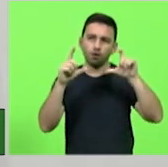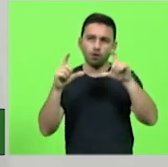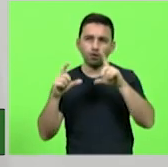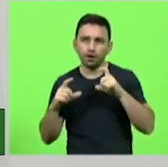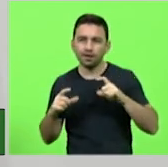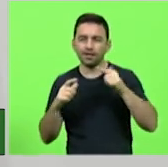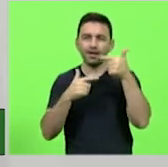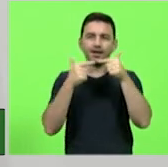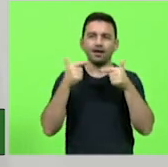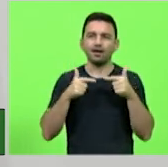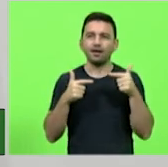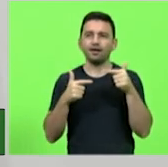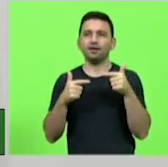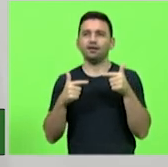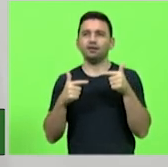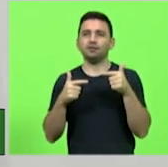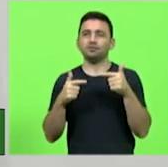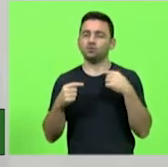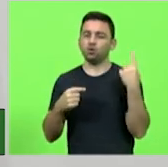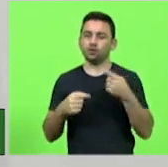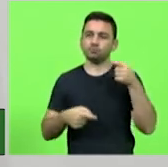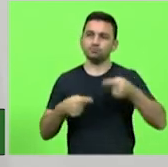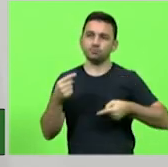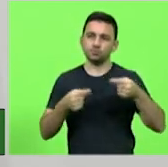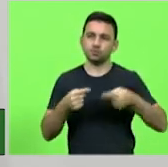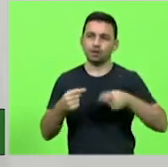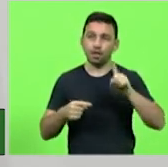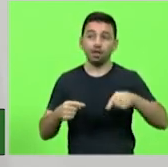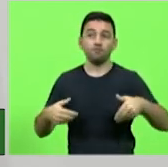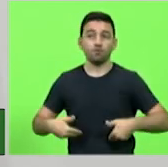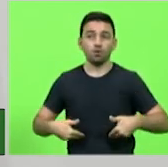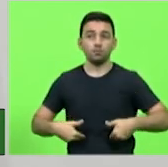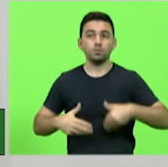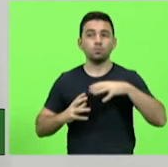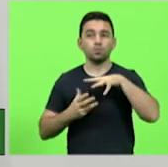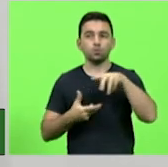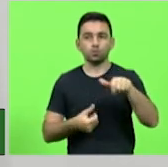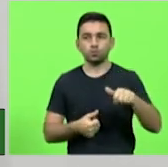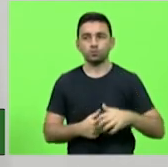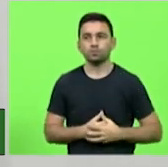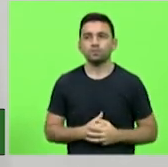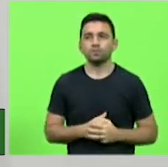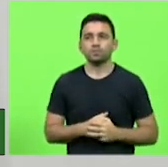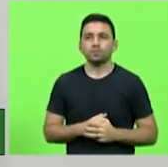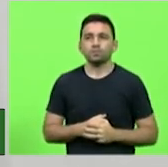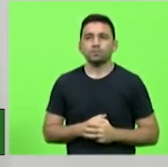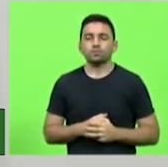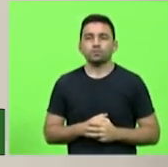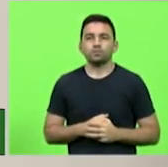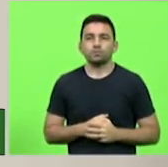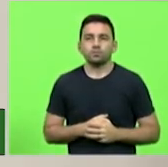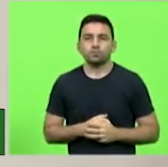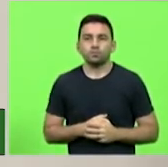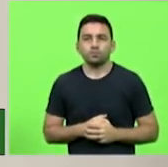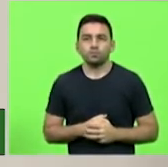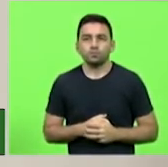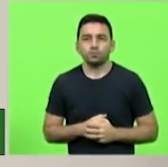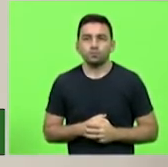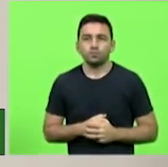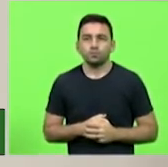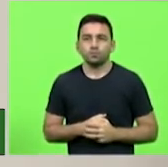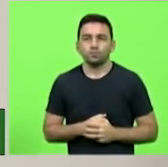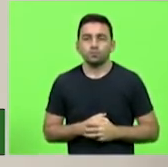vontade, enquanto nós estamos aqui discutindo a fome do mundo. Obrigado, presidente. Obrigado, deputado Fabiano da Luz.